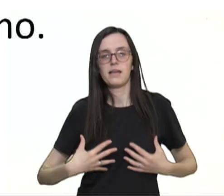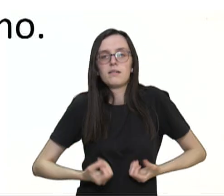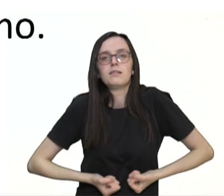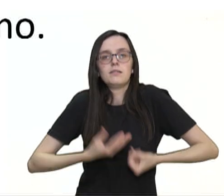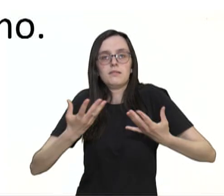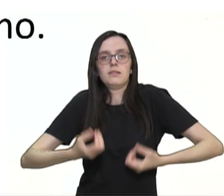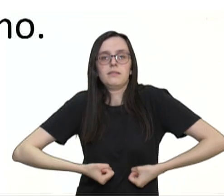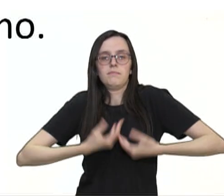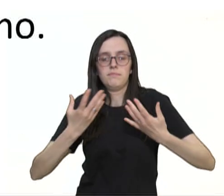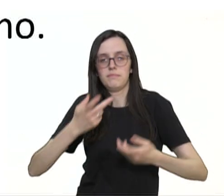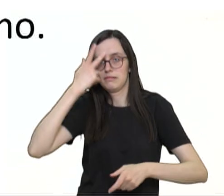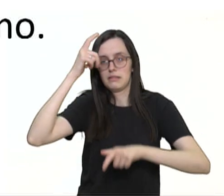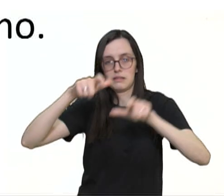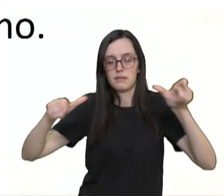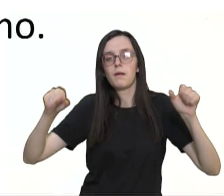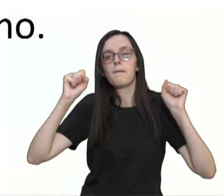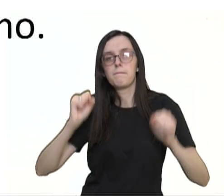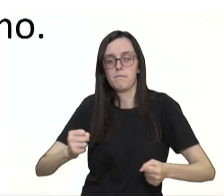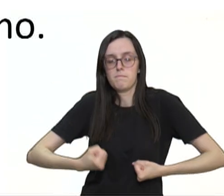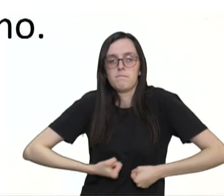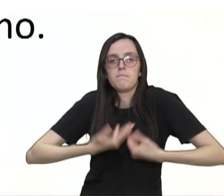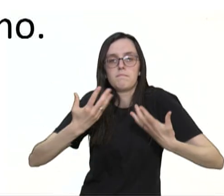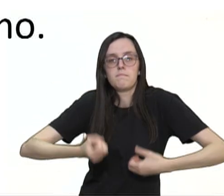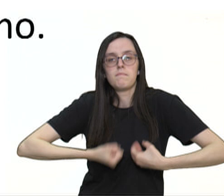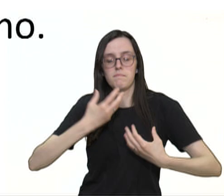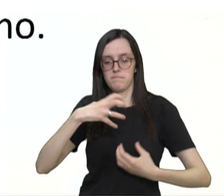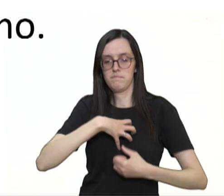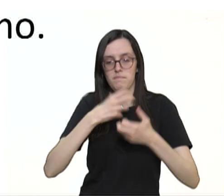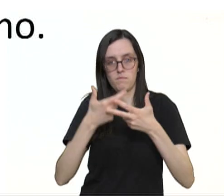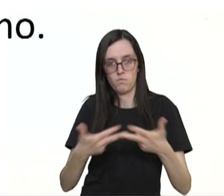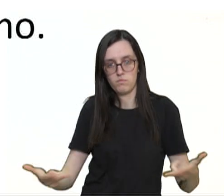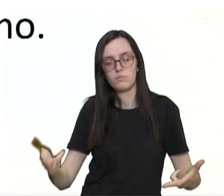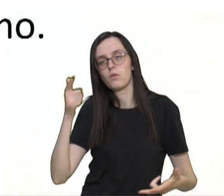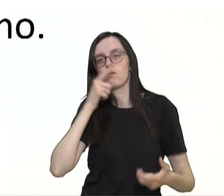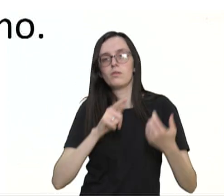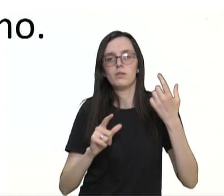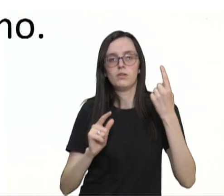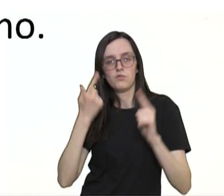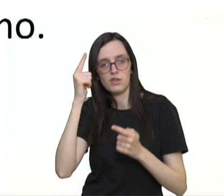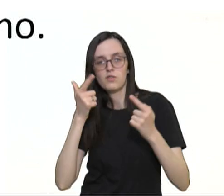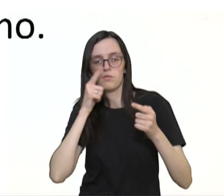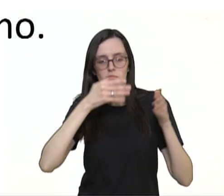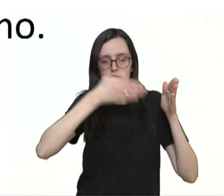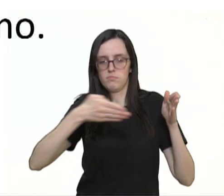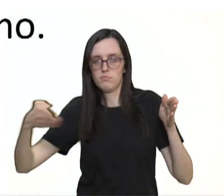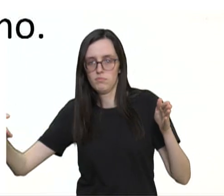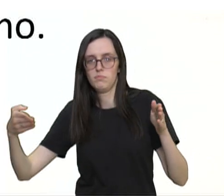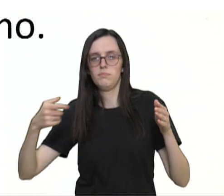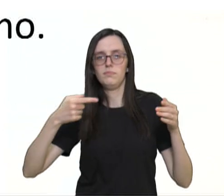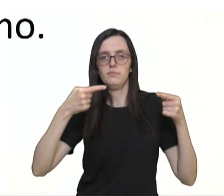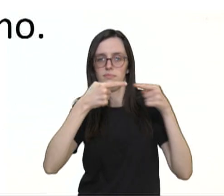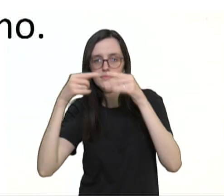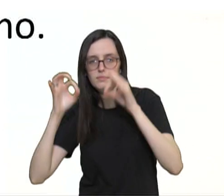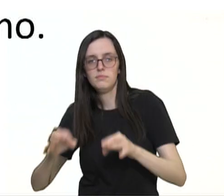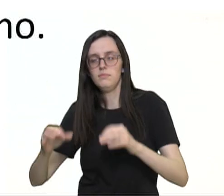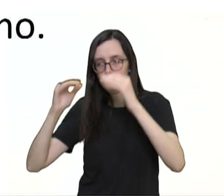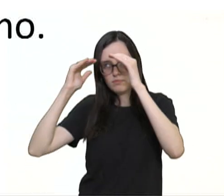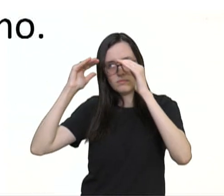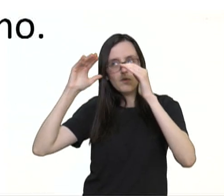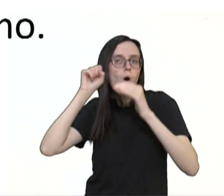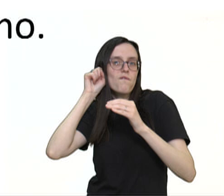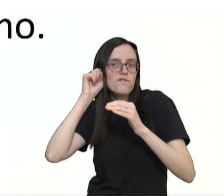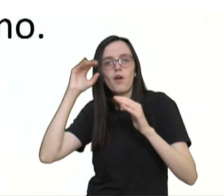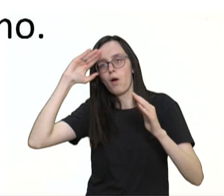expressão. As pessoas podem exteriorizar seus sentimentos fazendo gestos cadenciados por um ritmo. É uma das formas